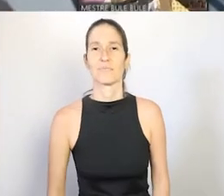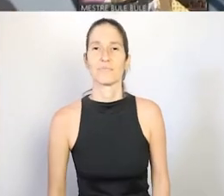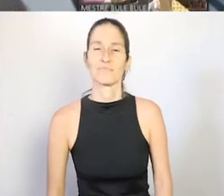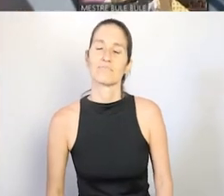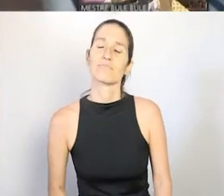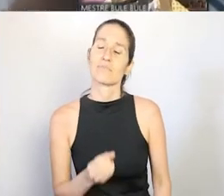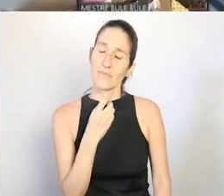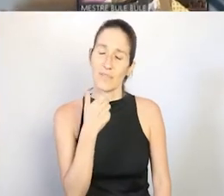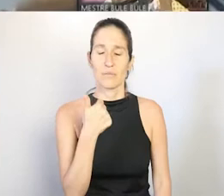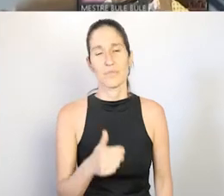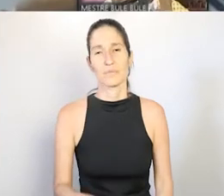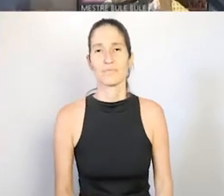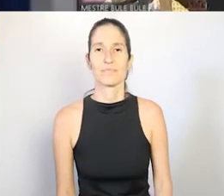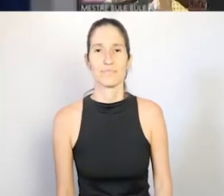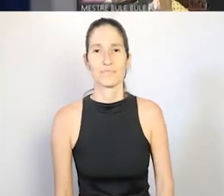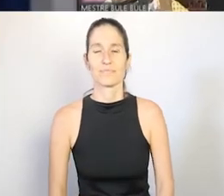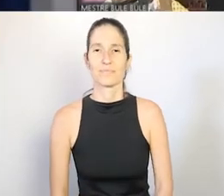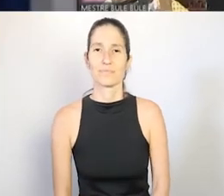Tudo bem.